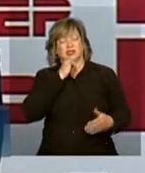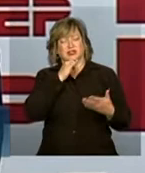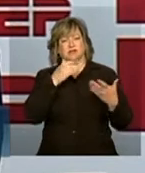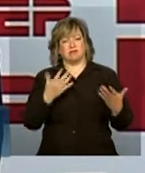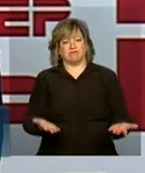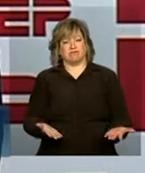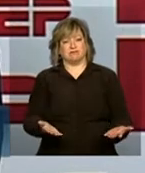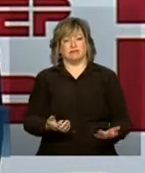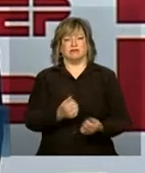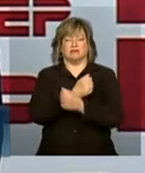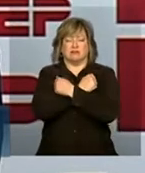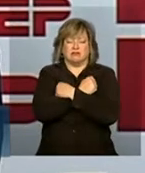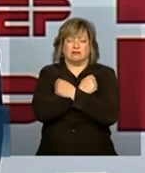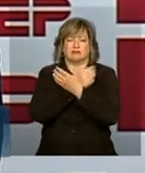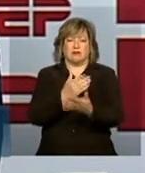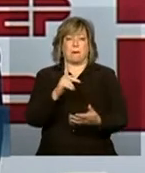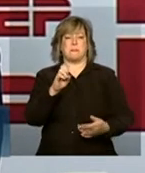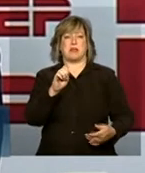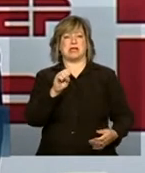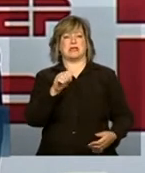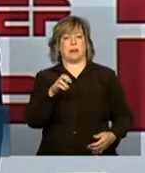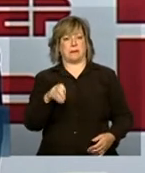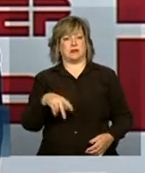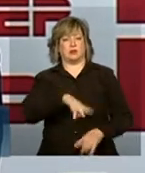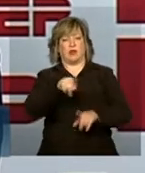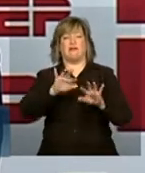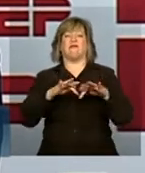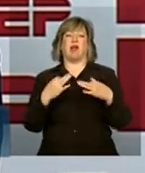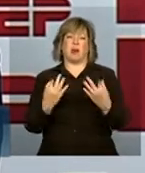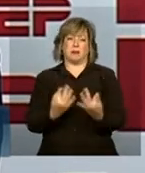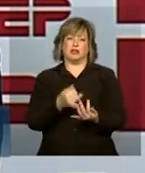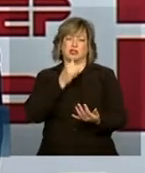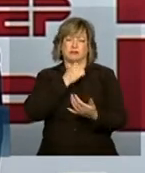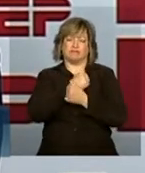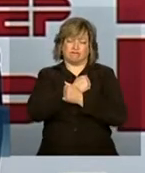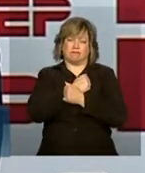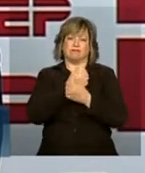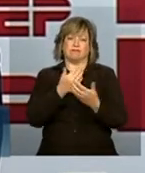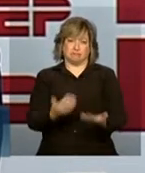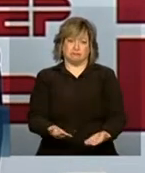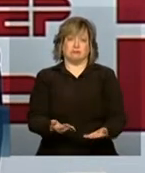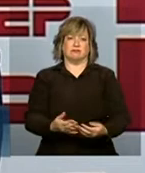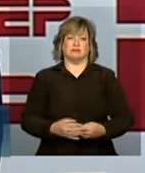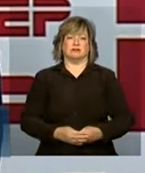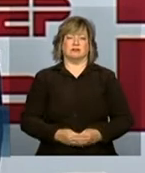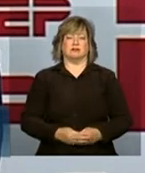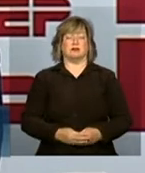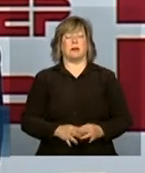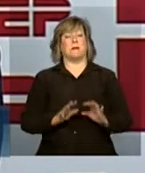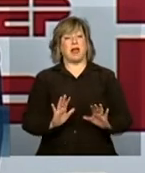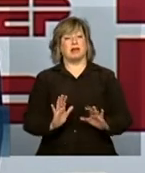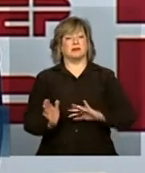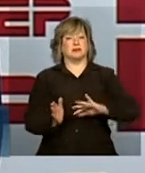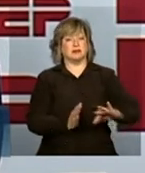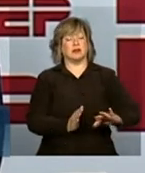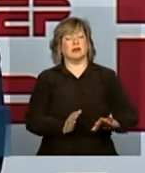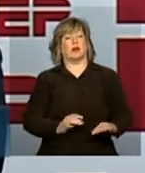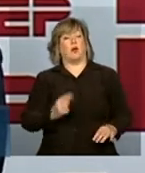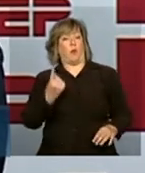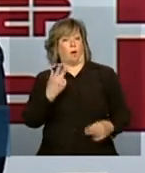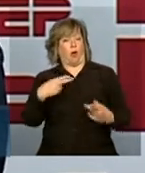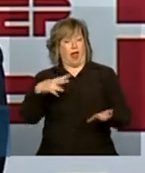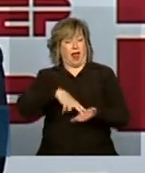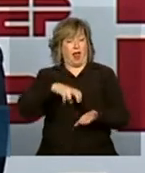queremos expressar os nossos pêsames junto aos familiares. O lado alegre